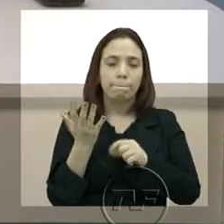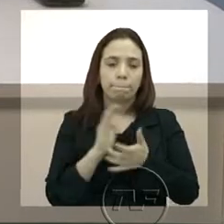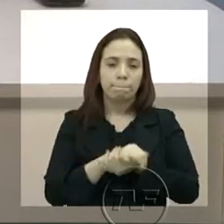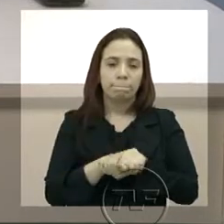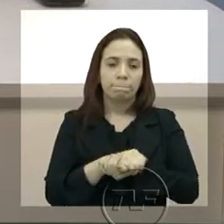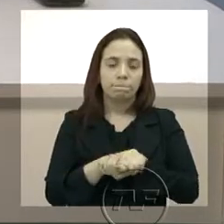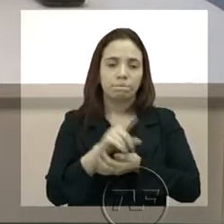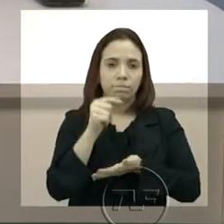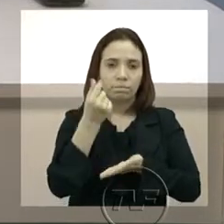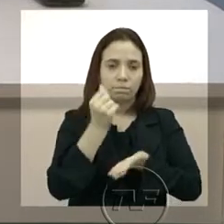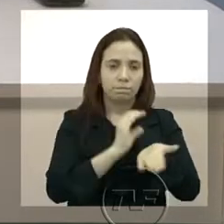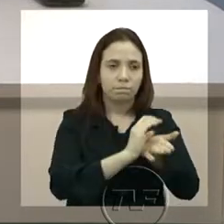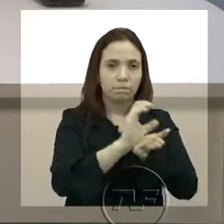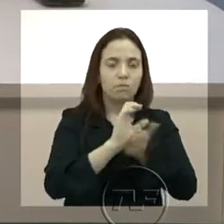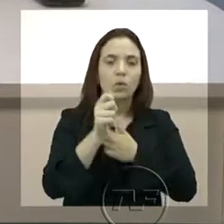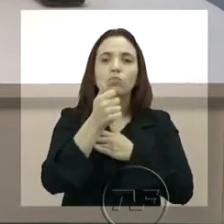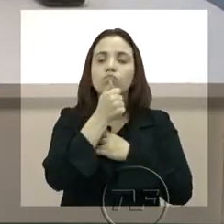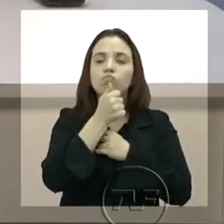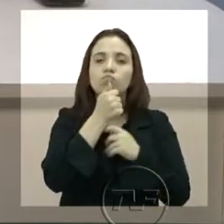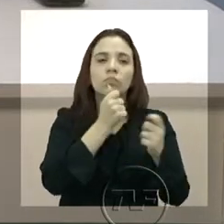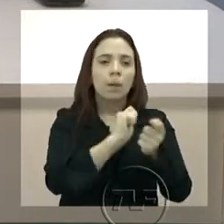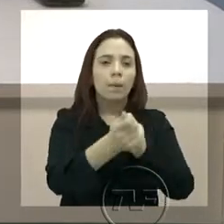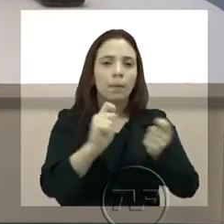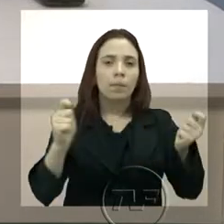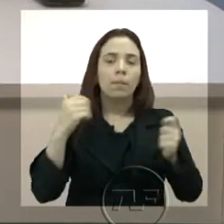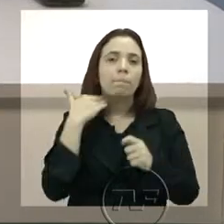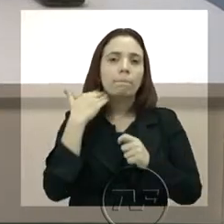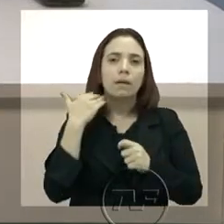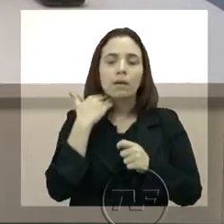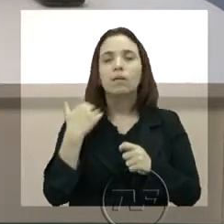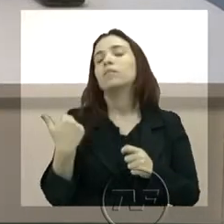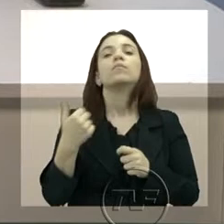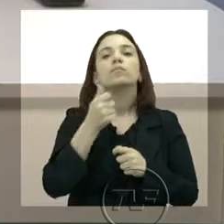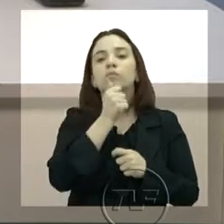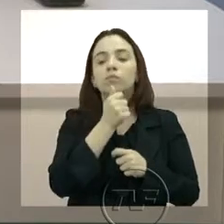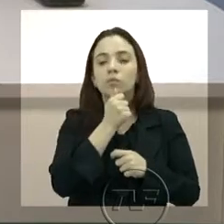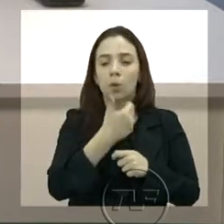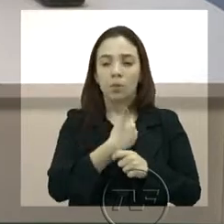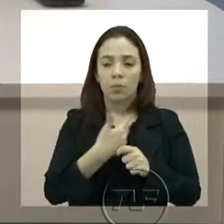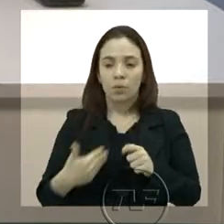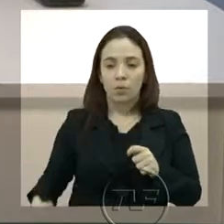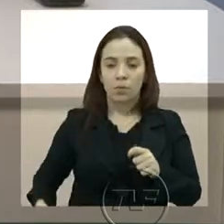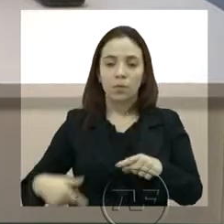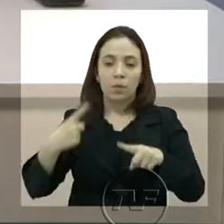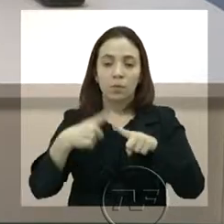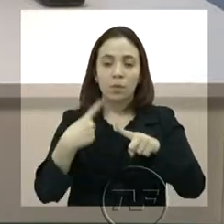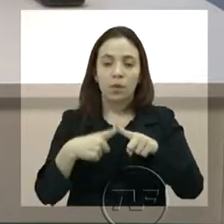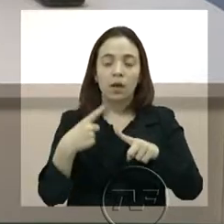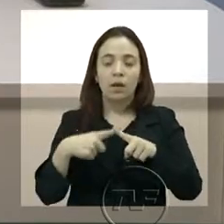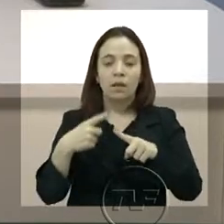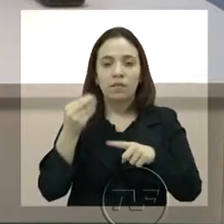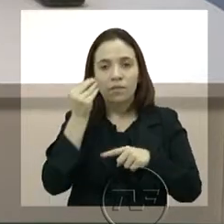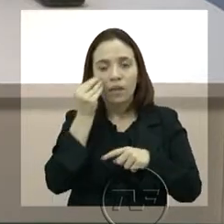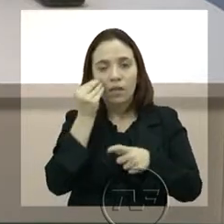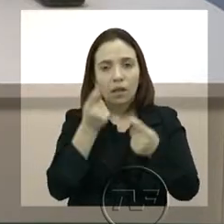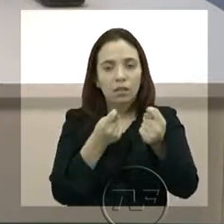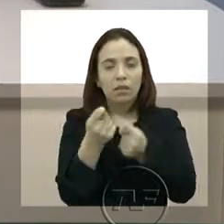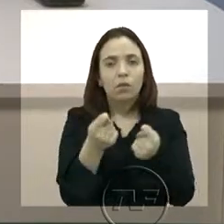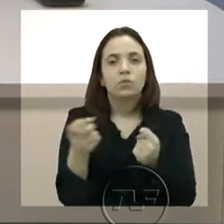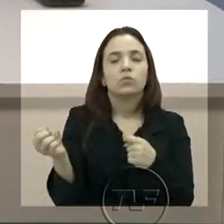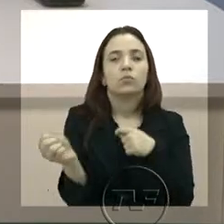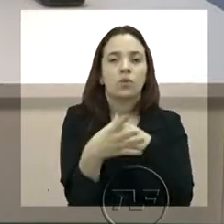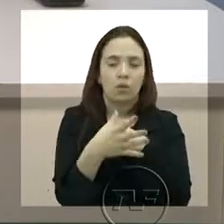daqueles recursos que ainda não foram pagos ao Estado, aos bancos, credores, bancos públicos, para haver uma renegociação dessas dívidas. A